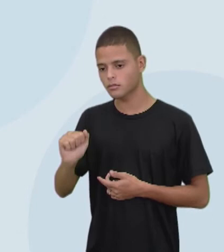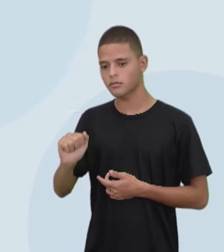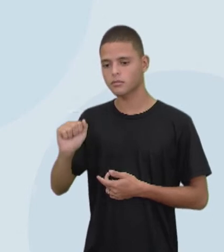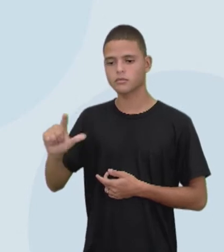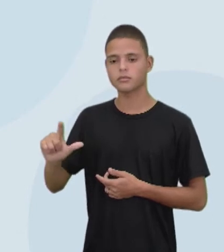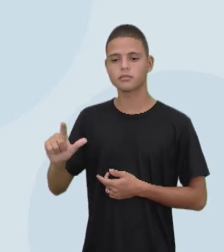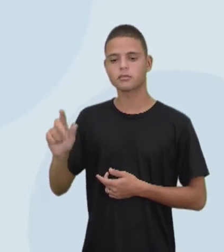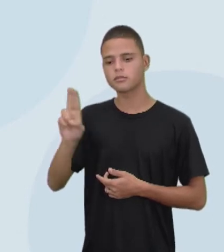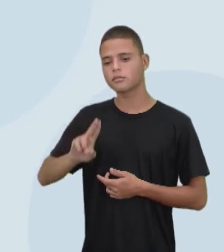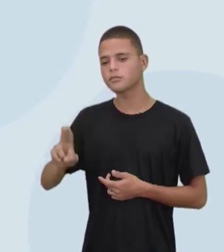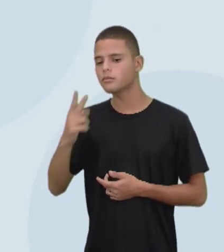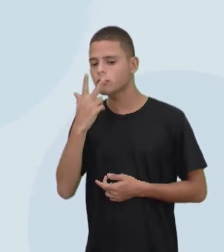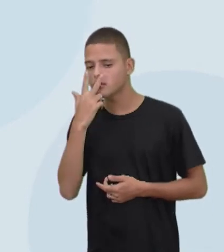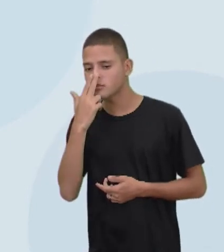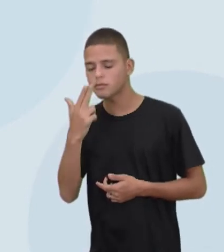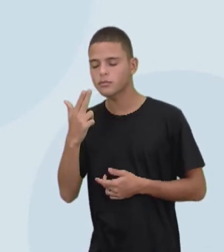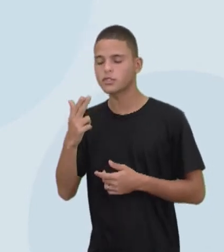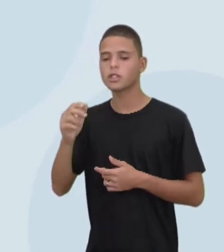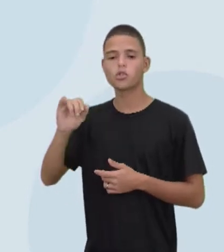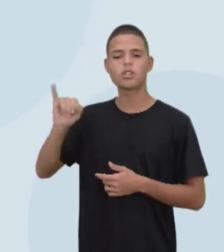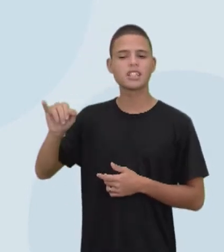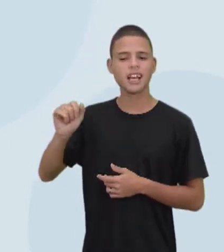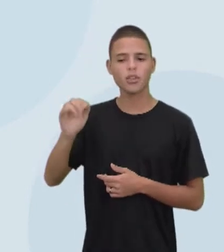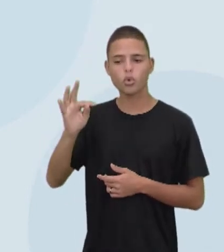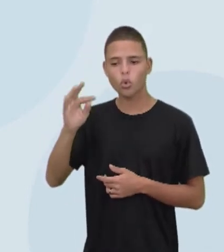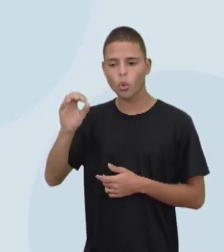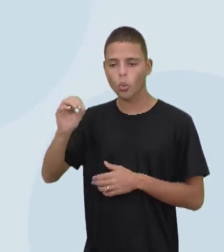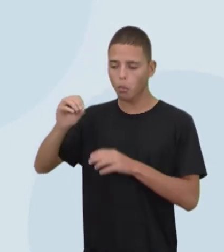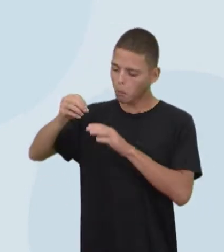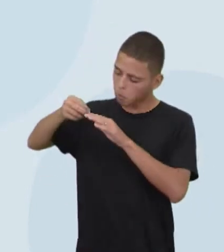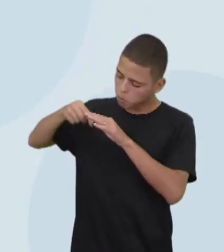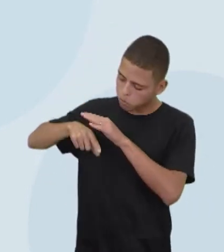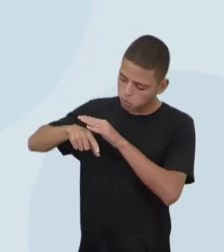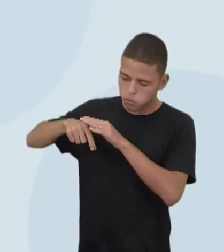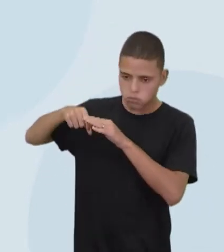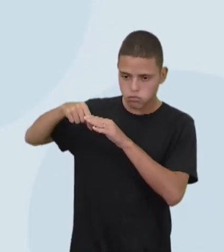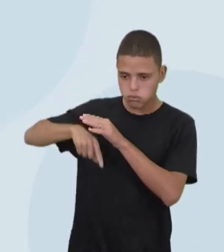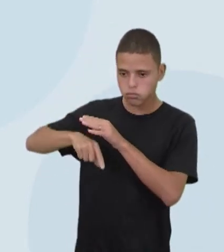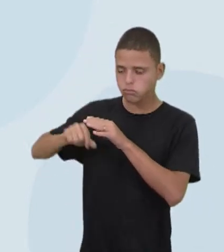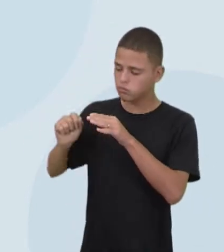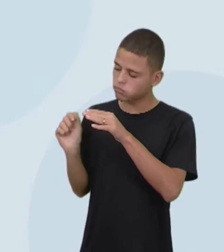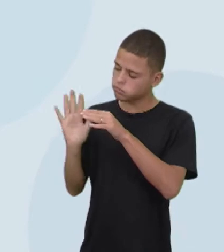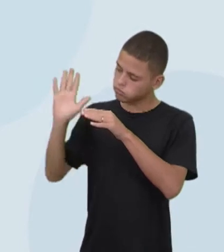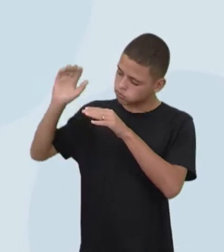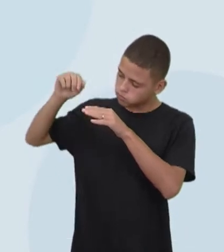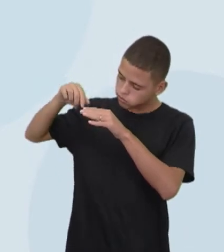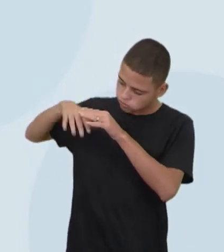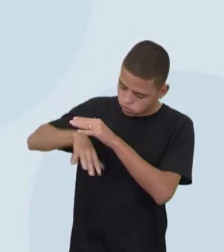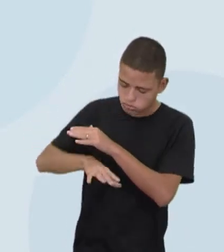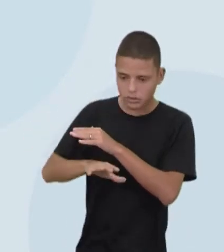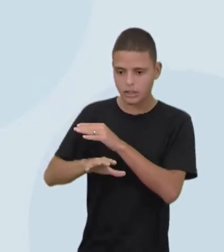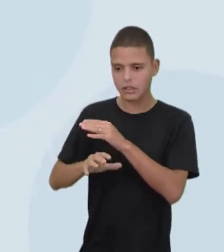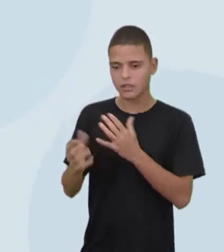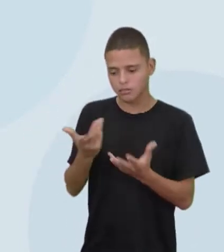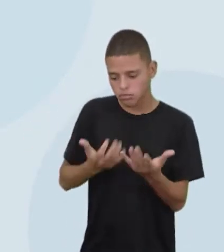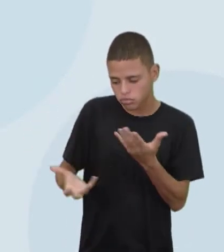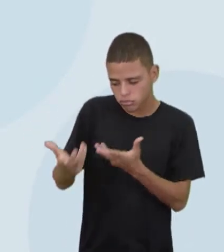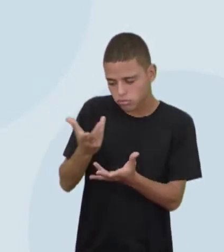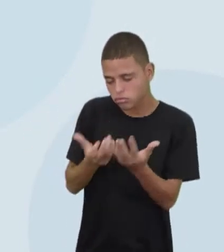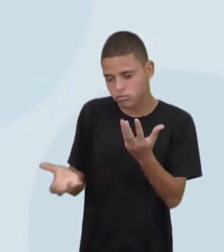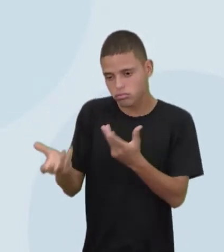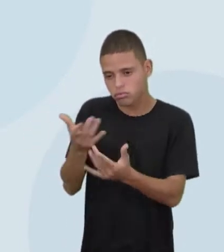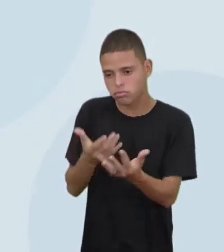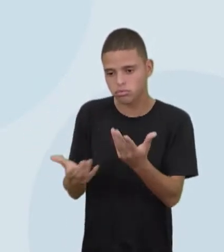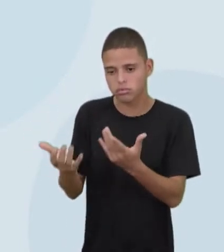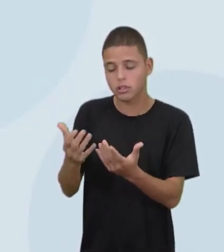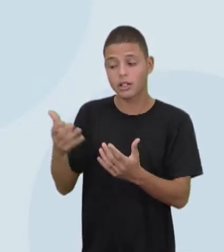um jato. O gás entra em alta pressão, e aqui a gente já vai usar o próprio gás, né? E é queimado, aumentando ainda mais